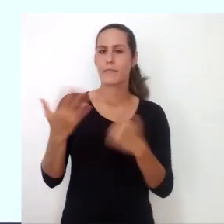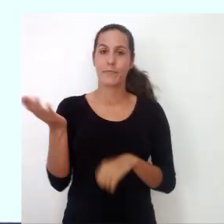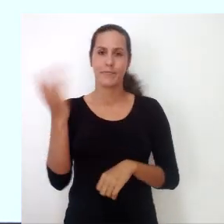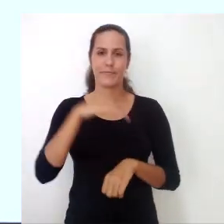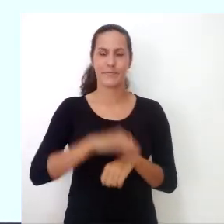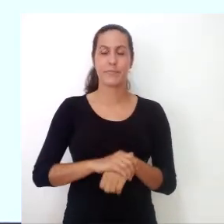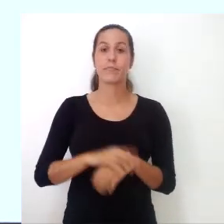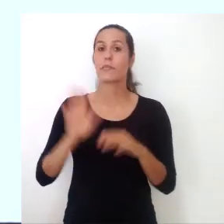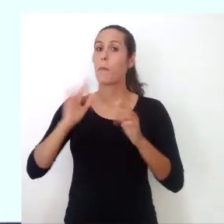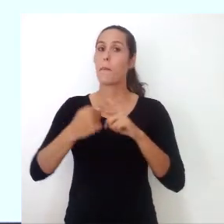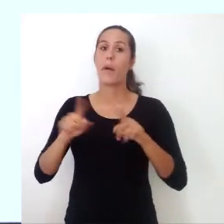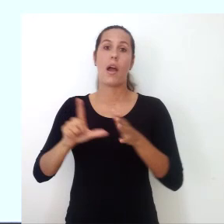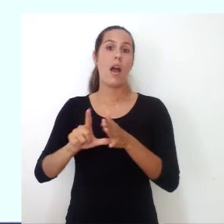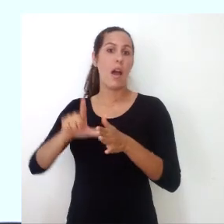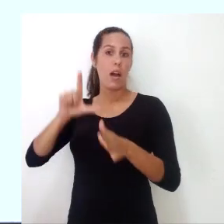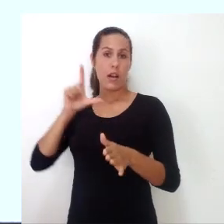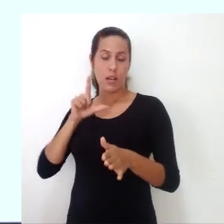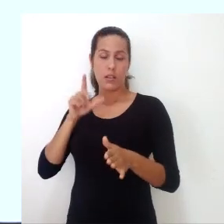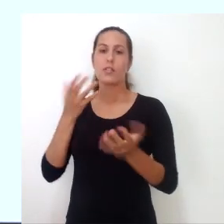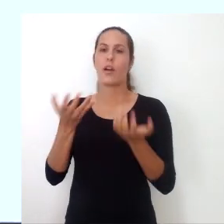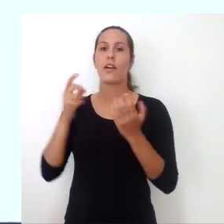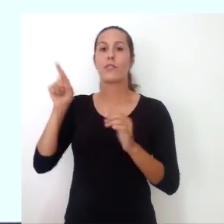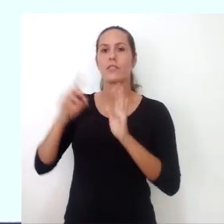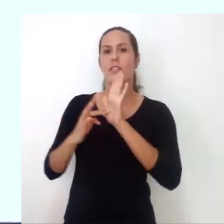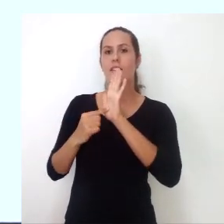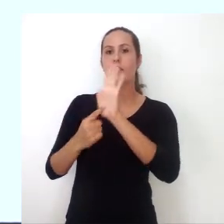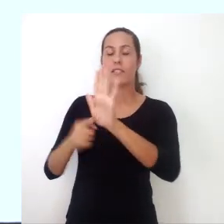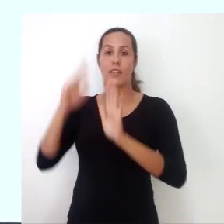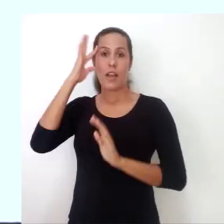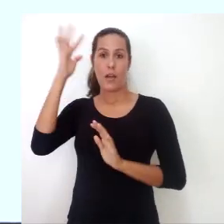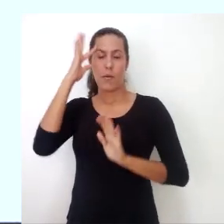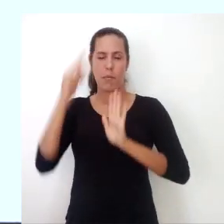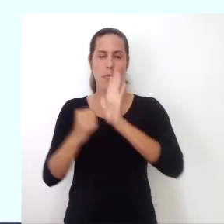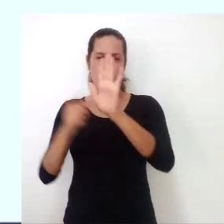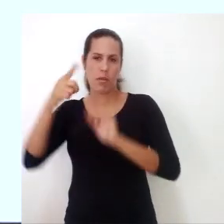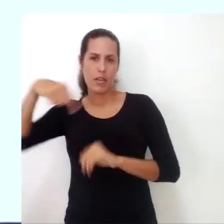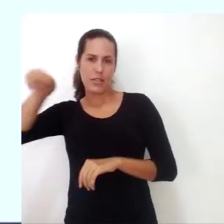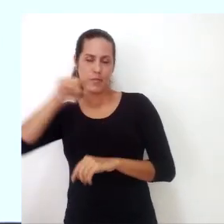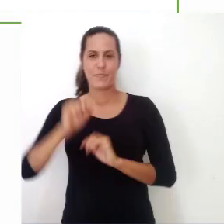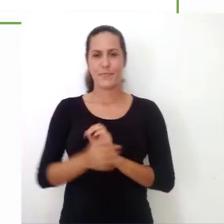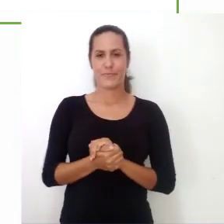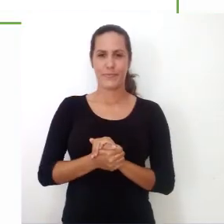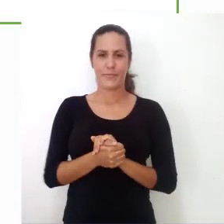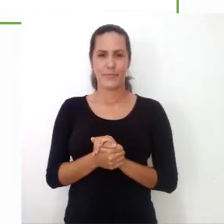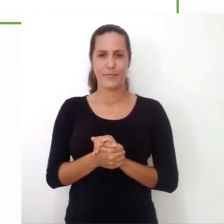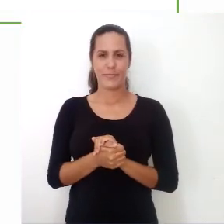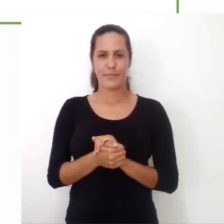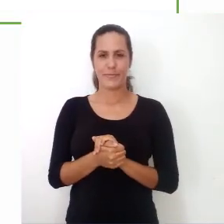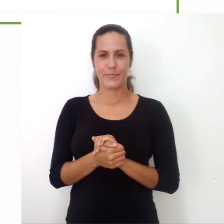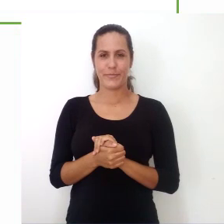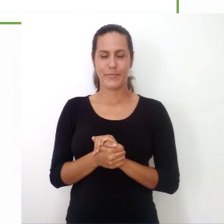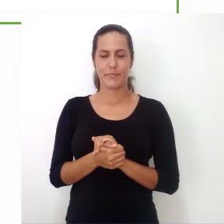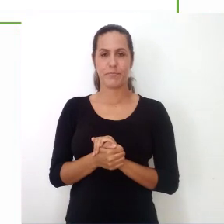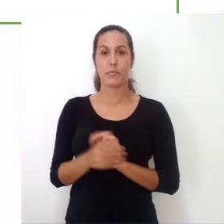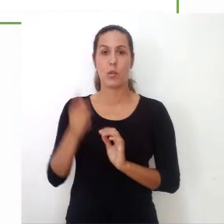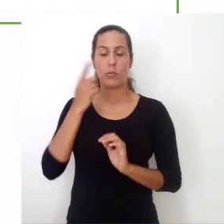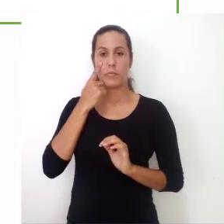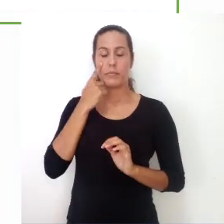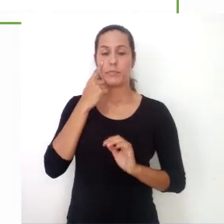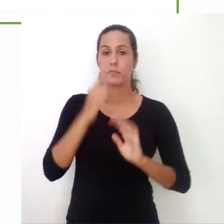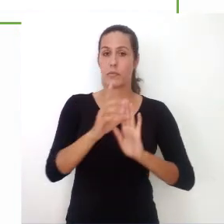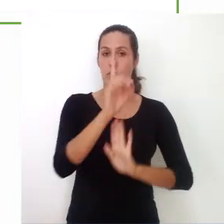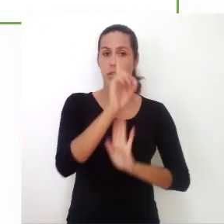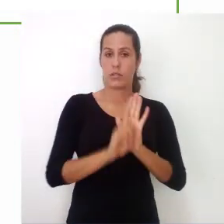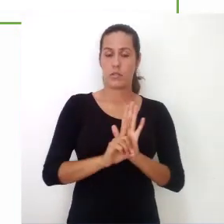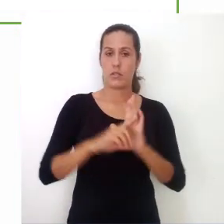essa temática. Antes de mais nada, convido vocês a acompanharem aí na tela esse pensamento. A